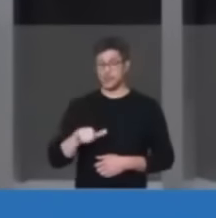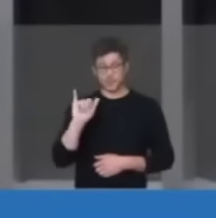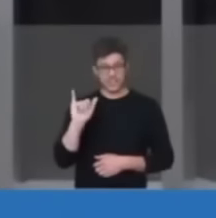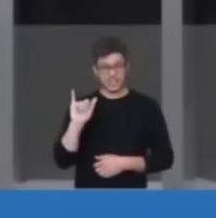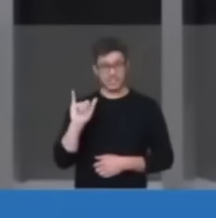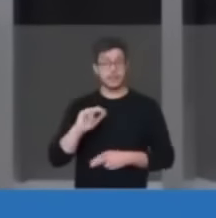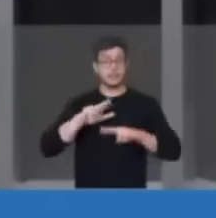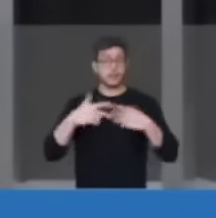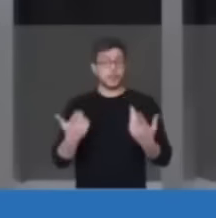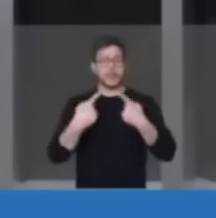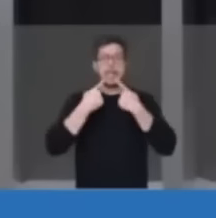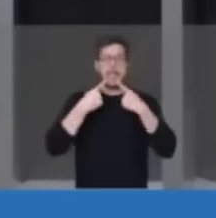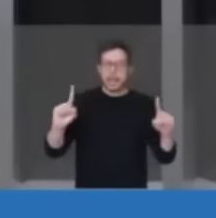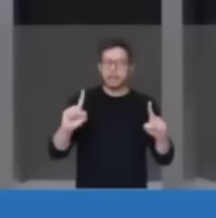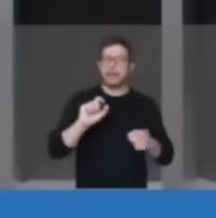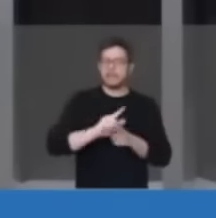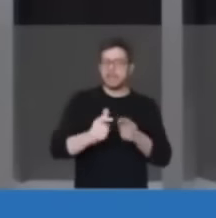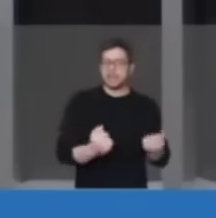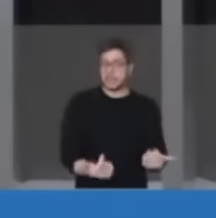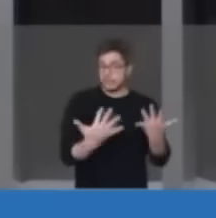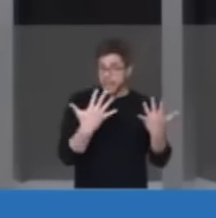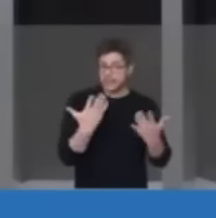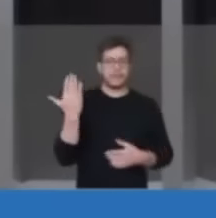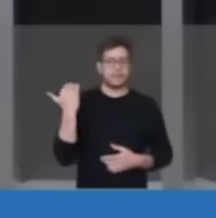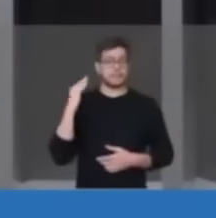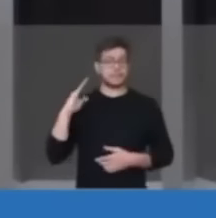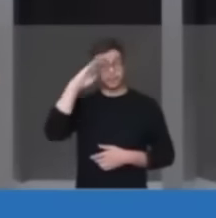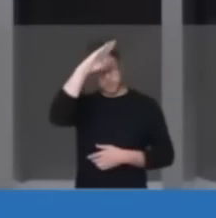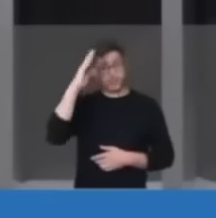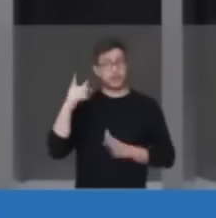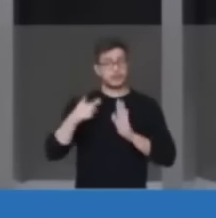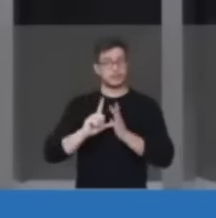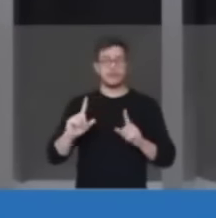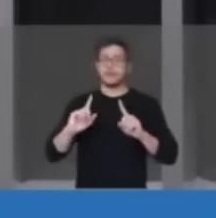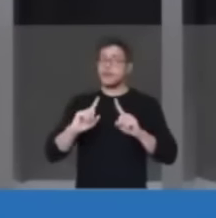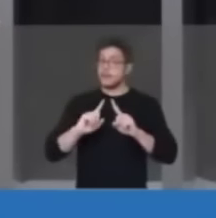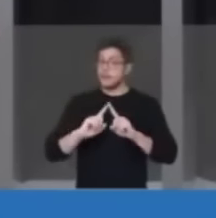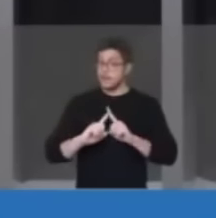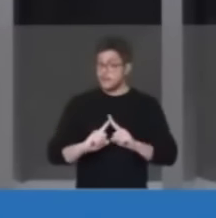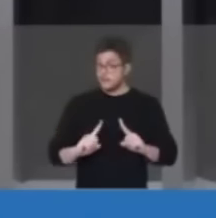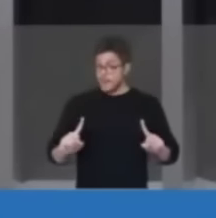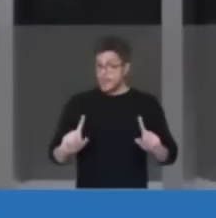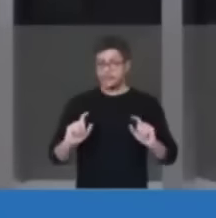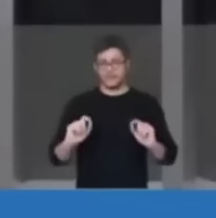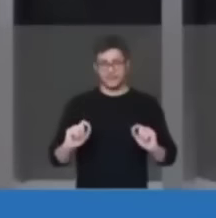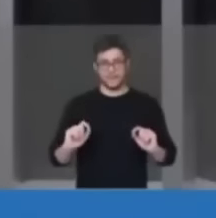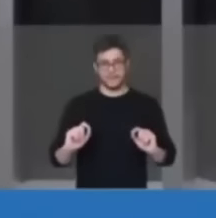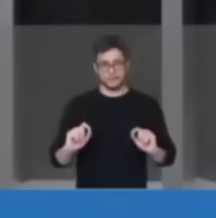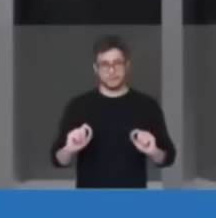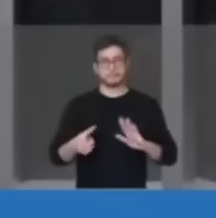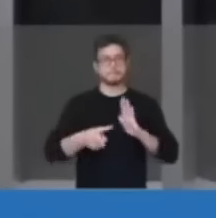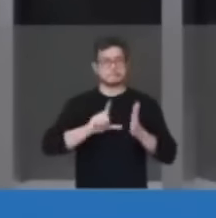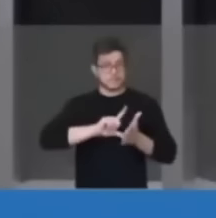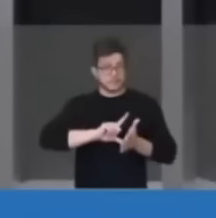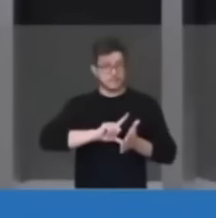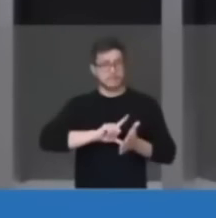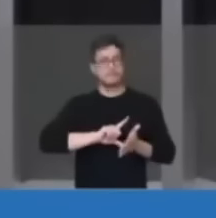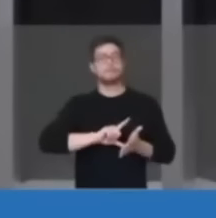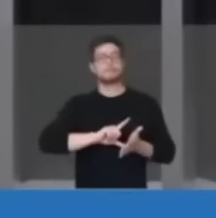ela continua sendo uma defensora do meio ambiente só que antes nós vemos complicidade com os criminosos hoje o governo investiga e